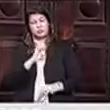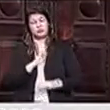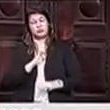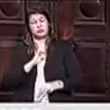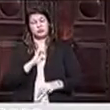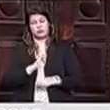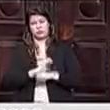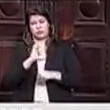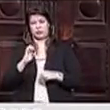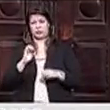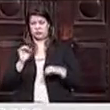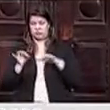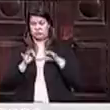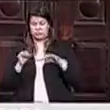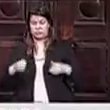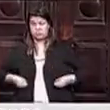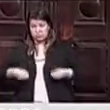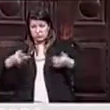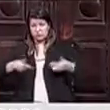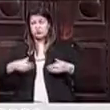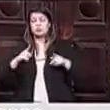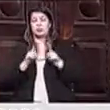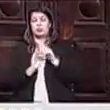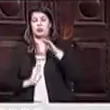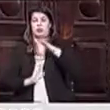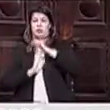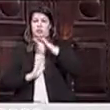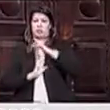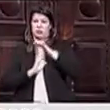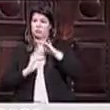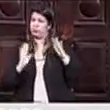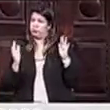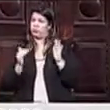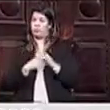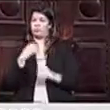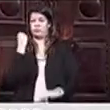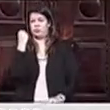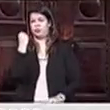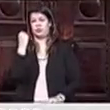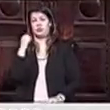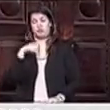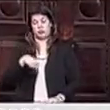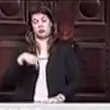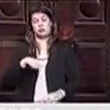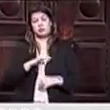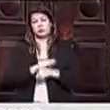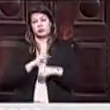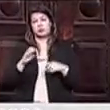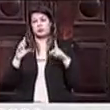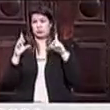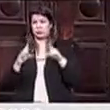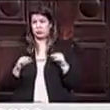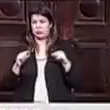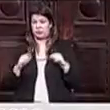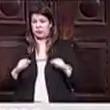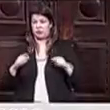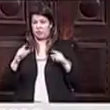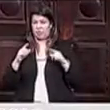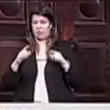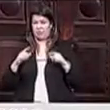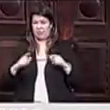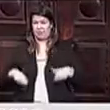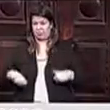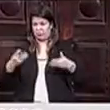estados, garantindo que haja limite em todos os poderes do Estado, cada um contribuindo para a redução de despesas, para que